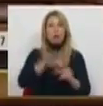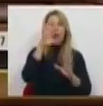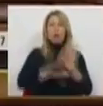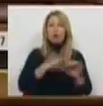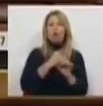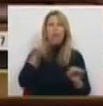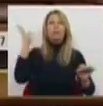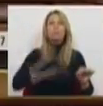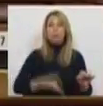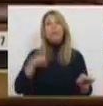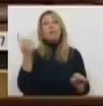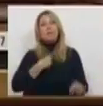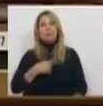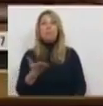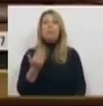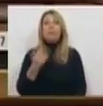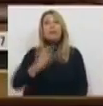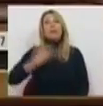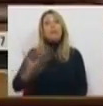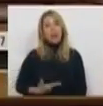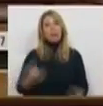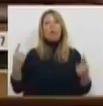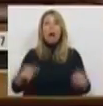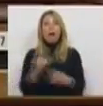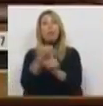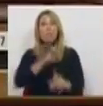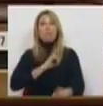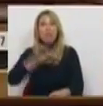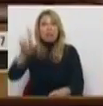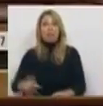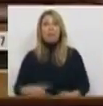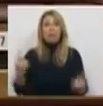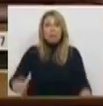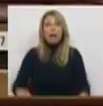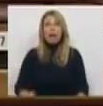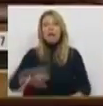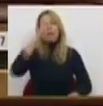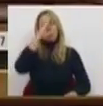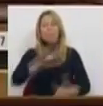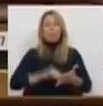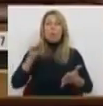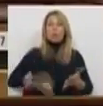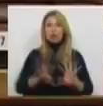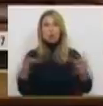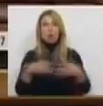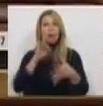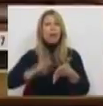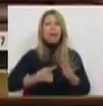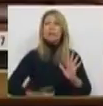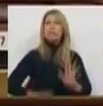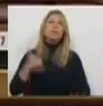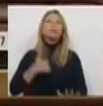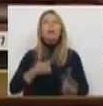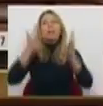também que faltam muitos direitos, porque há também muita precariedade no privado. Sabemos que a contratação coletiva é essencial